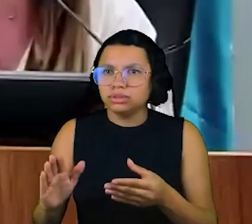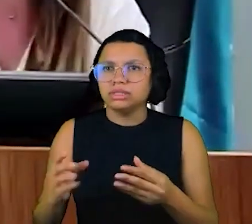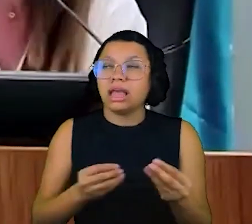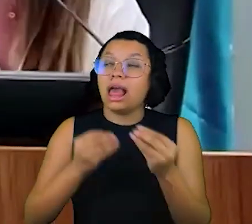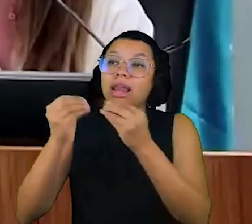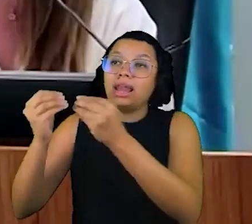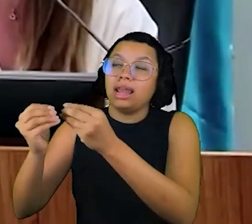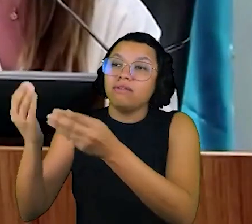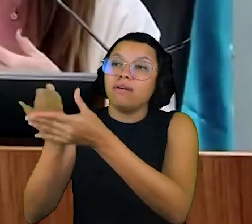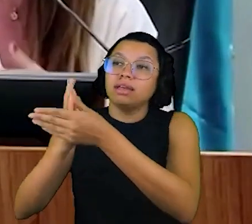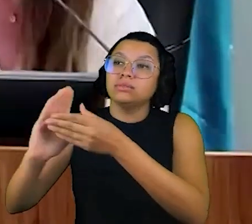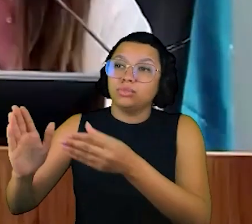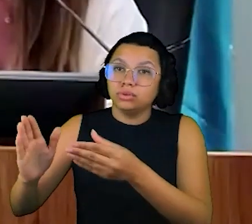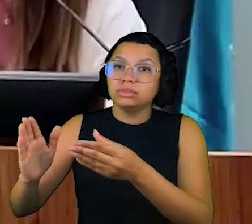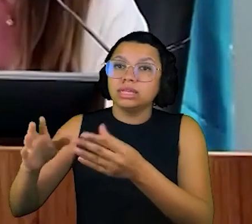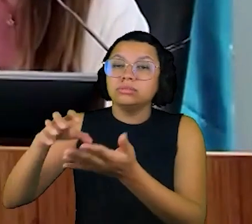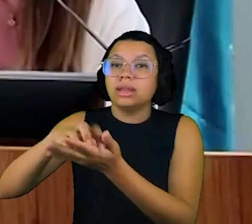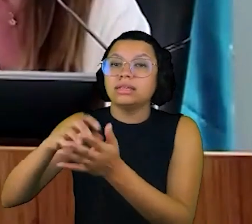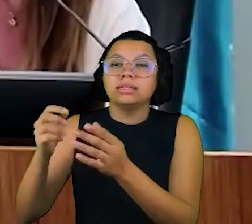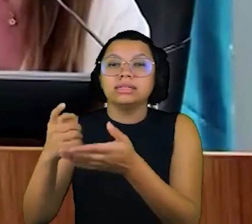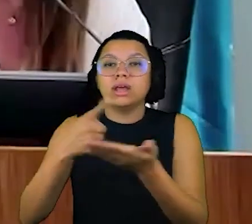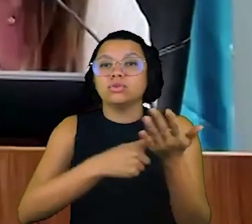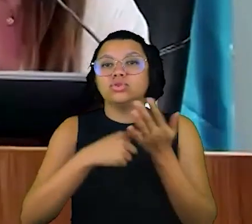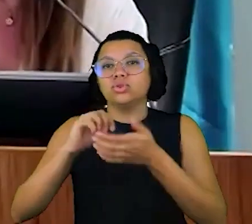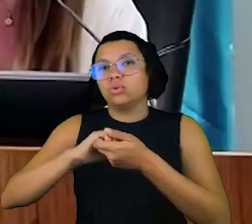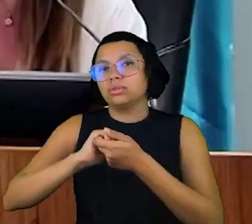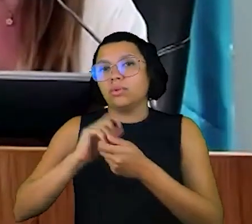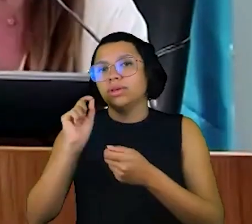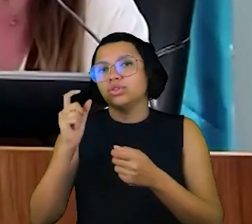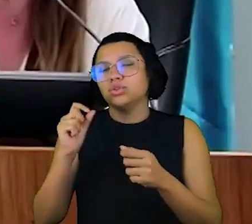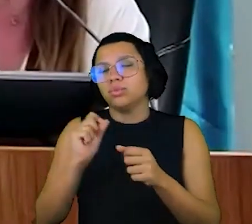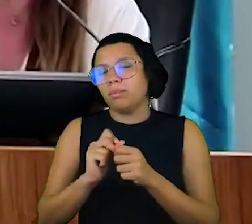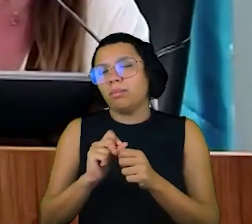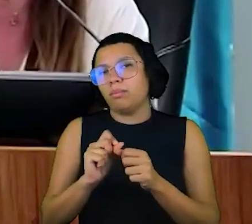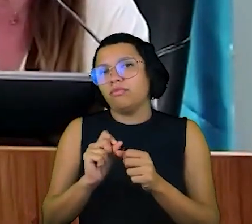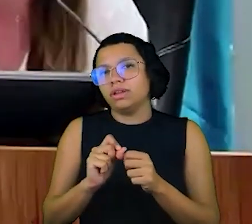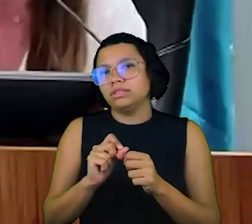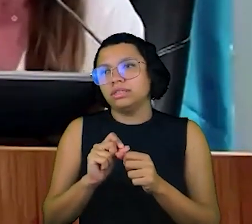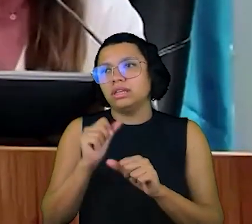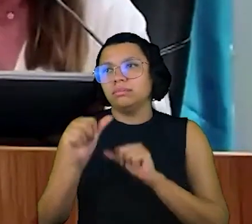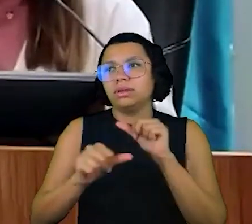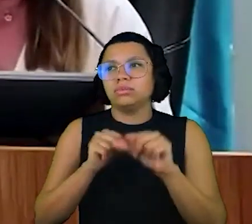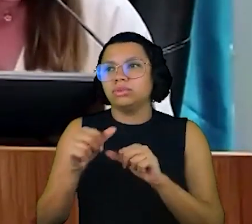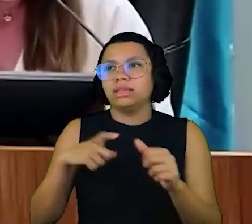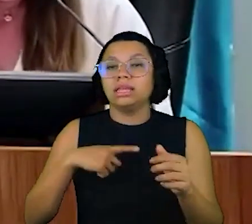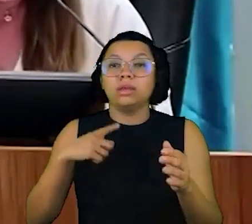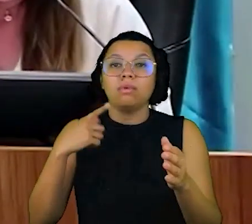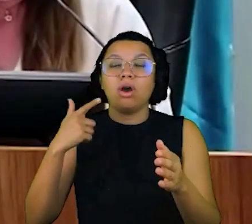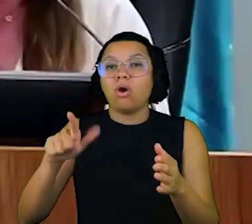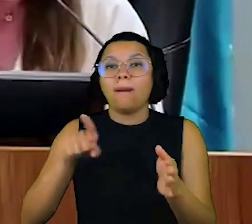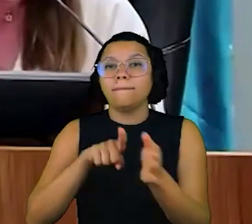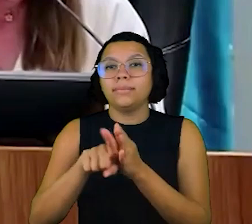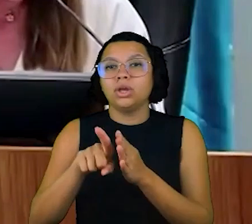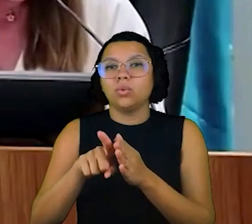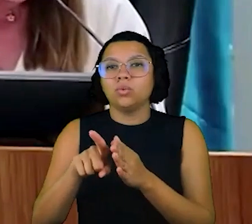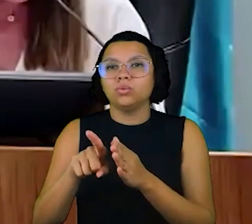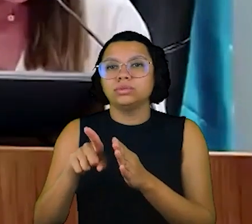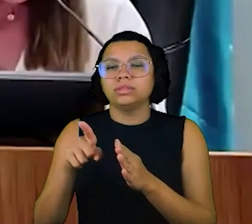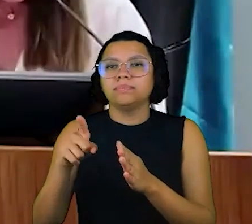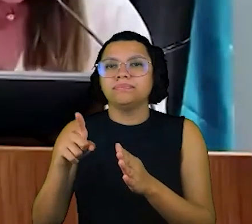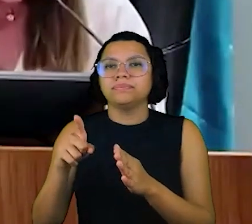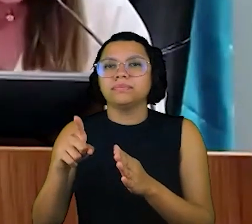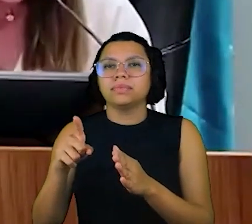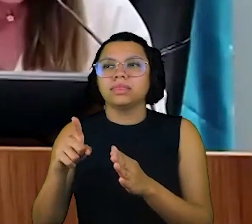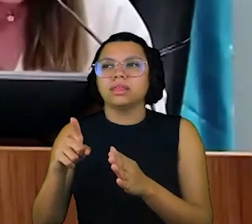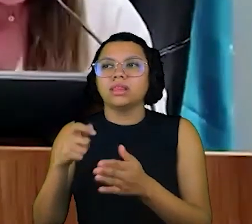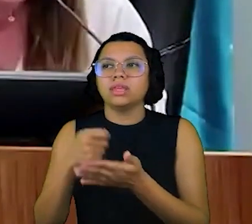antes de processar, de repente mandar esses processos para a central de conciliação. O que que a gente pode fazer para mudar isso, né? Até tem uma primeira pergunta que o cara falou que